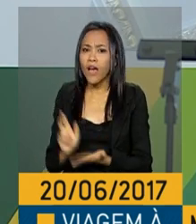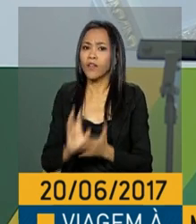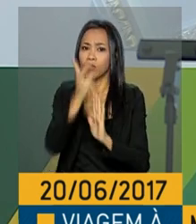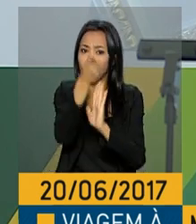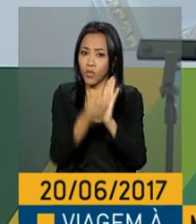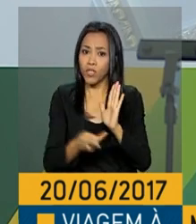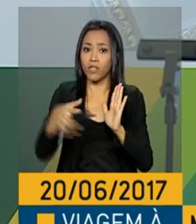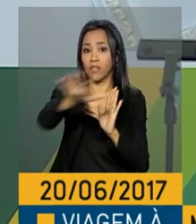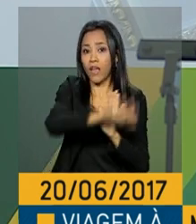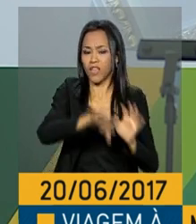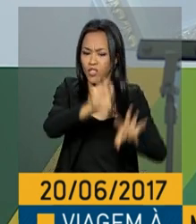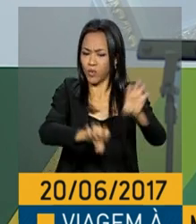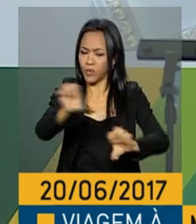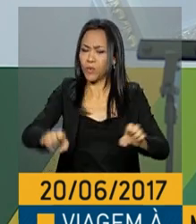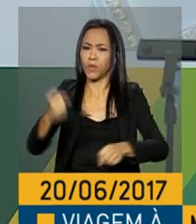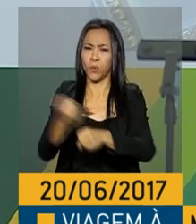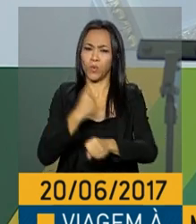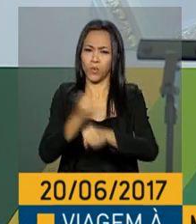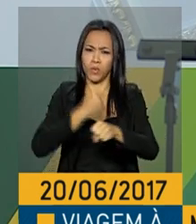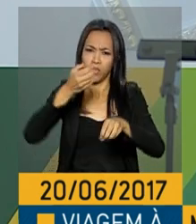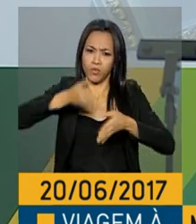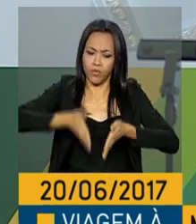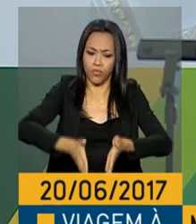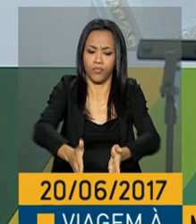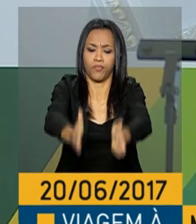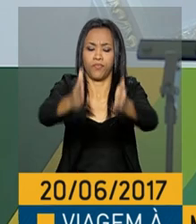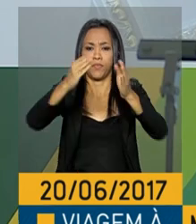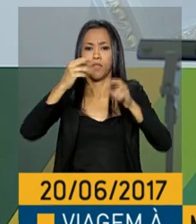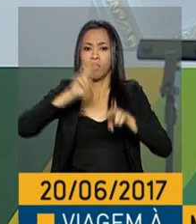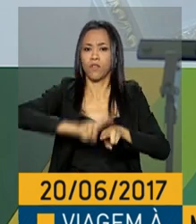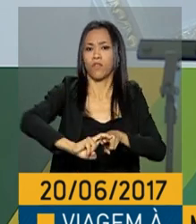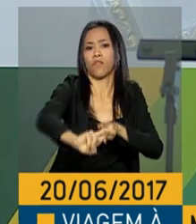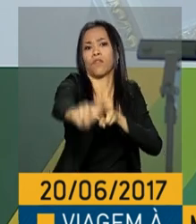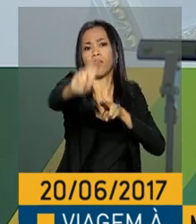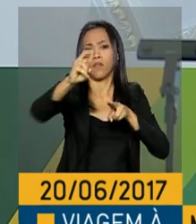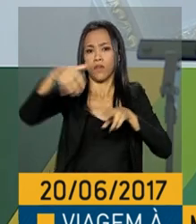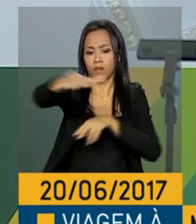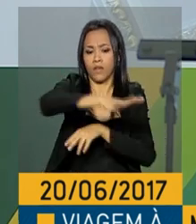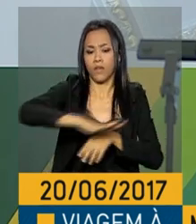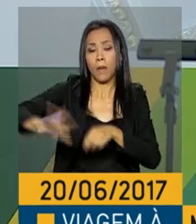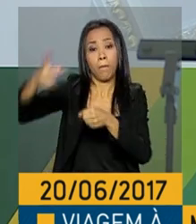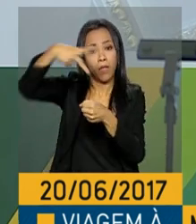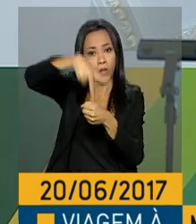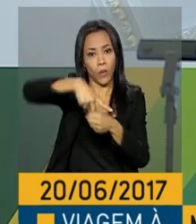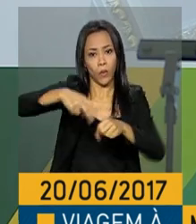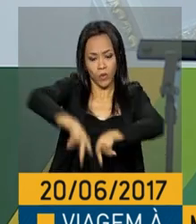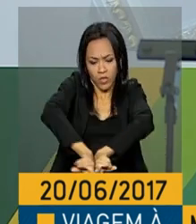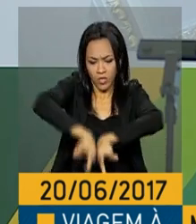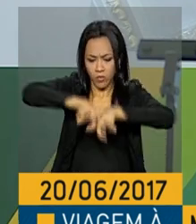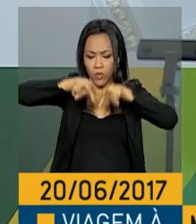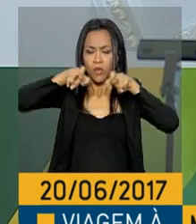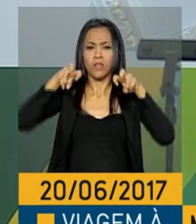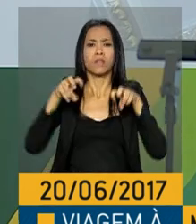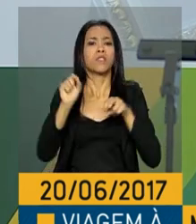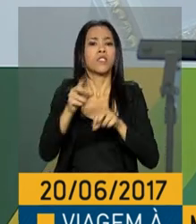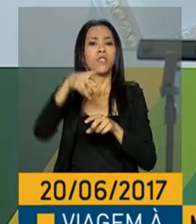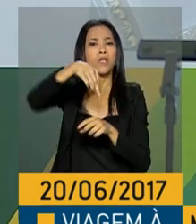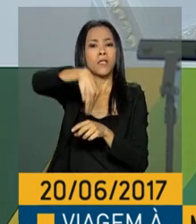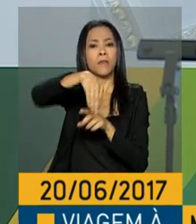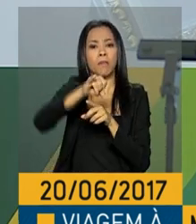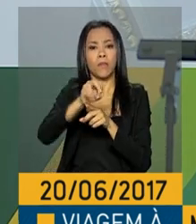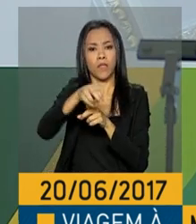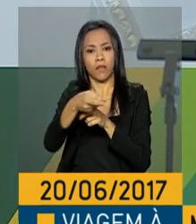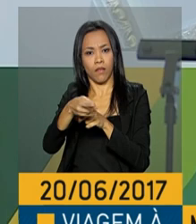infraestrutura, de rodovias a ferrovias, de campos de petróleo à exploração de minérios. Aliás, nós